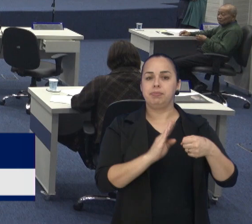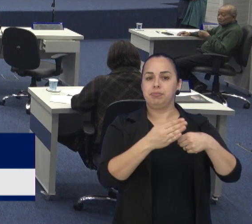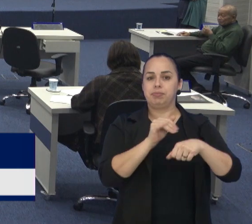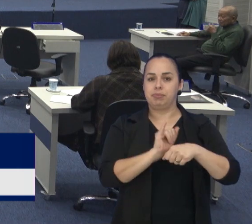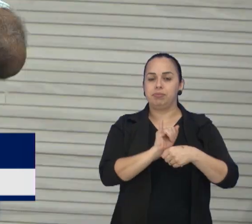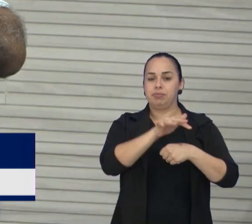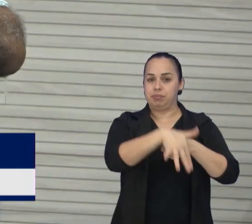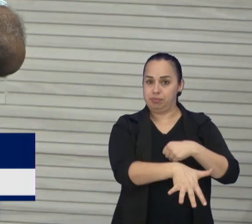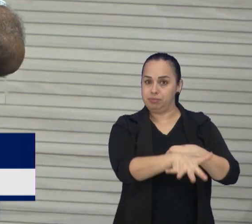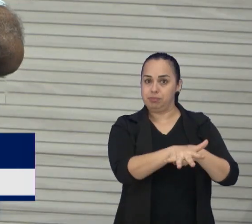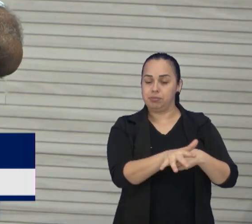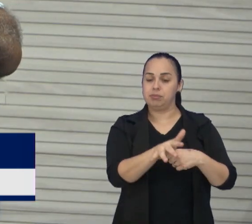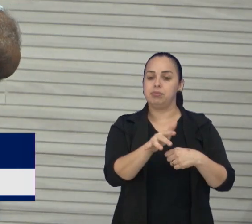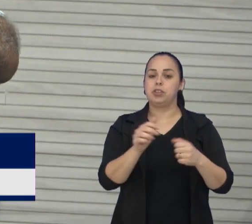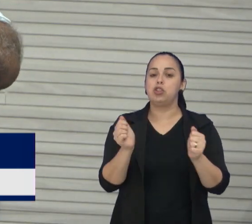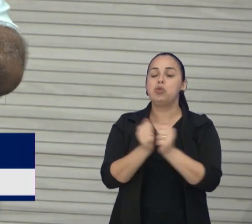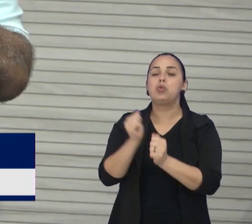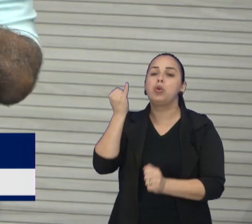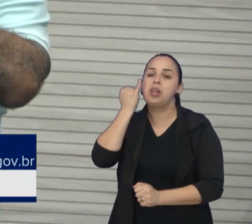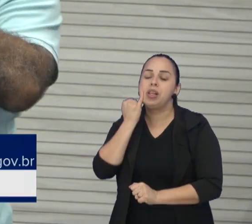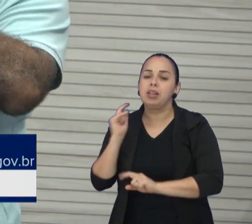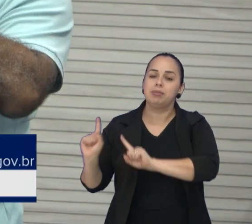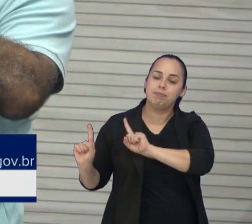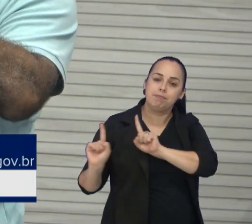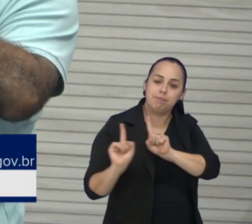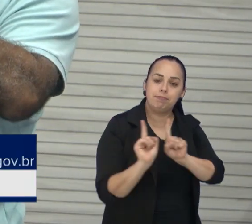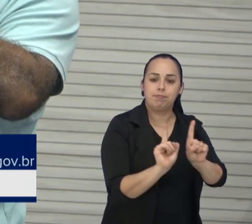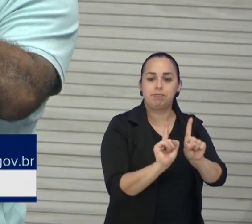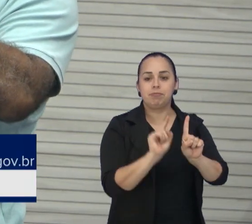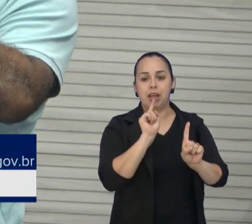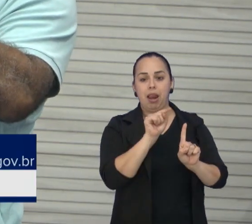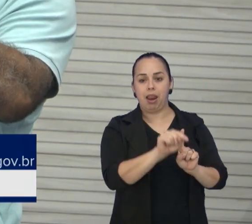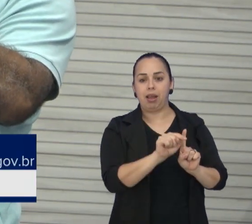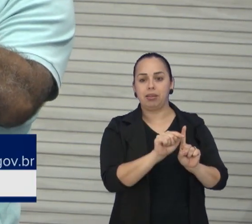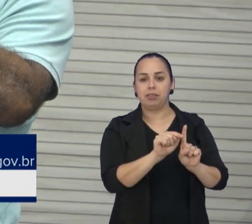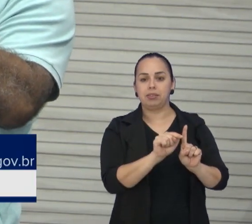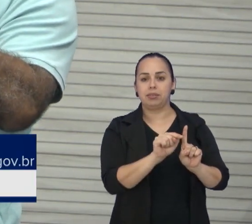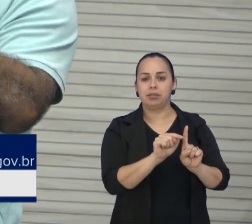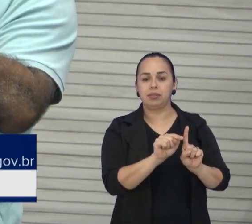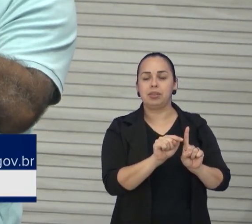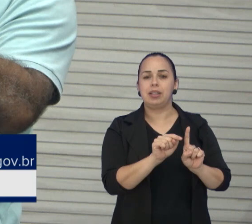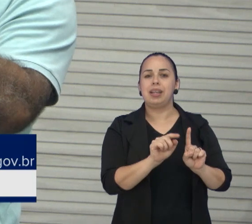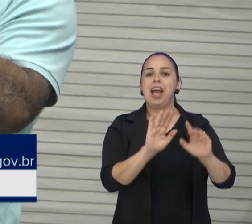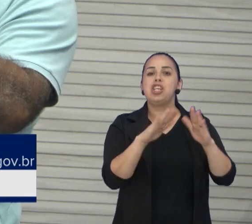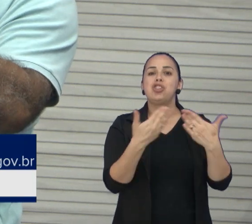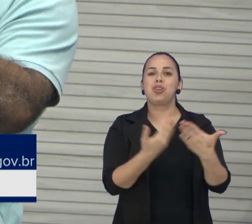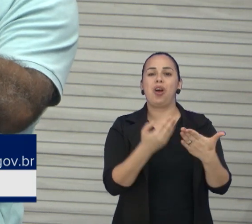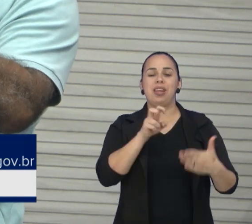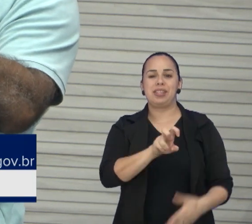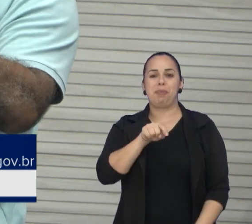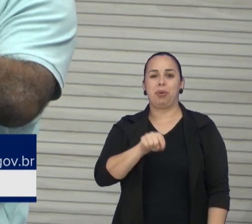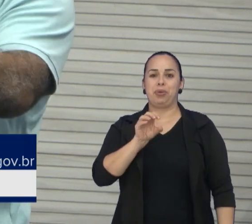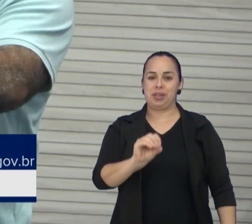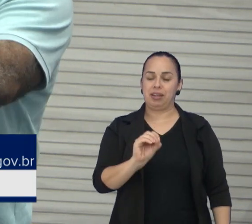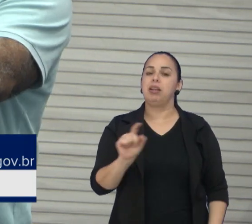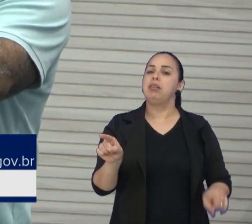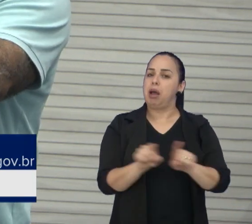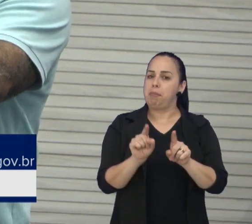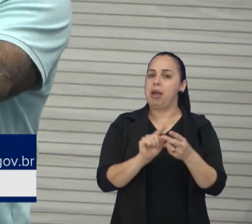esteve junto, e lá nós fizemos, então, a Escola 5.0. O vereador Marcão esteve também